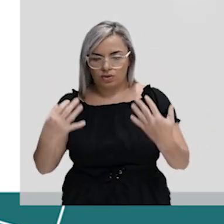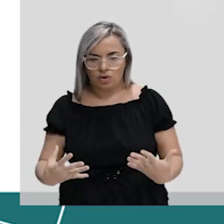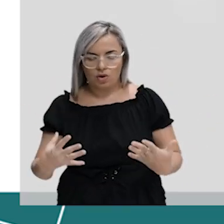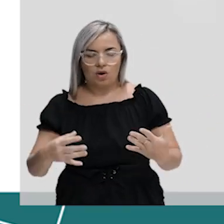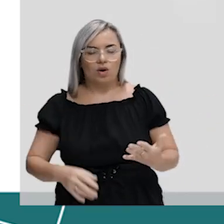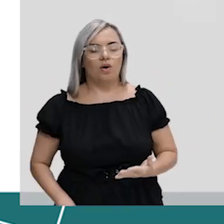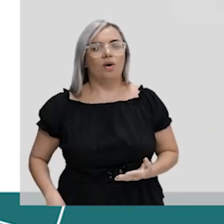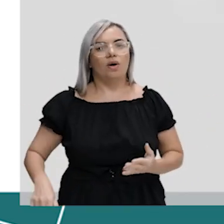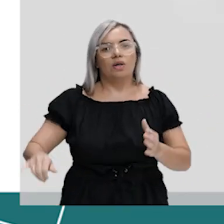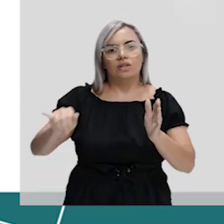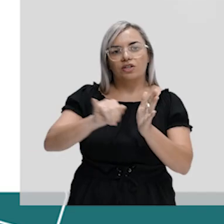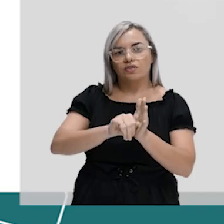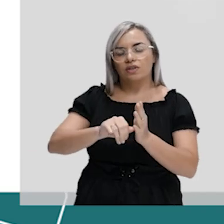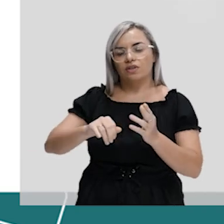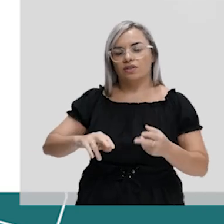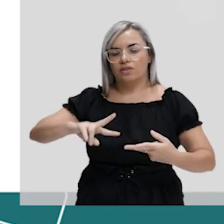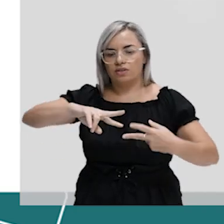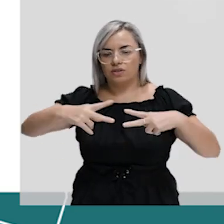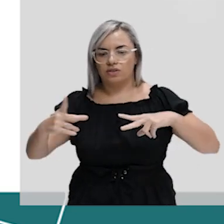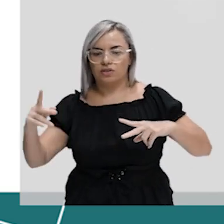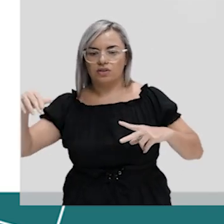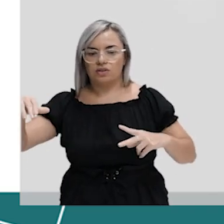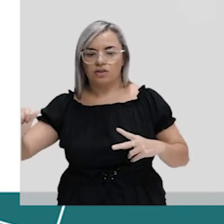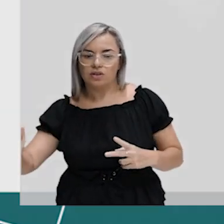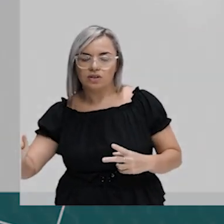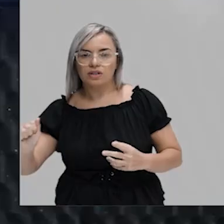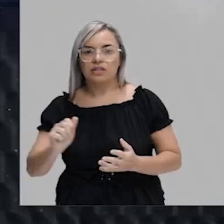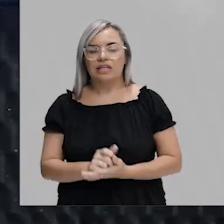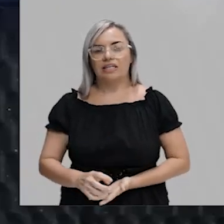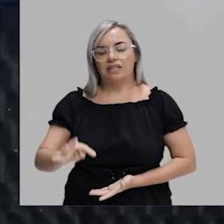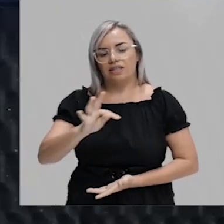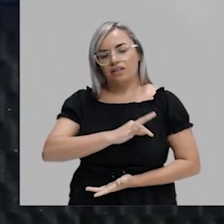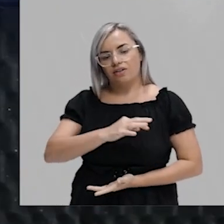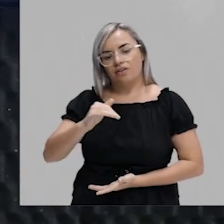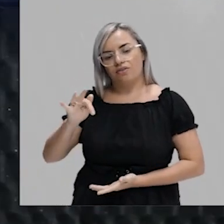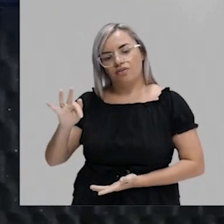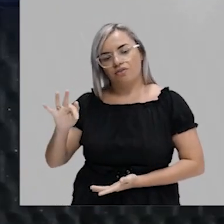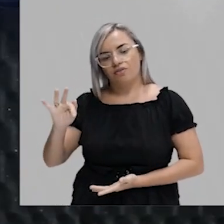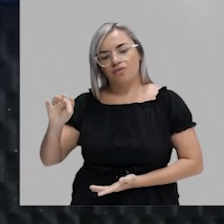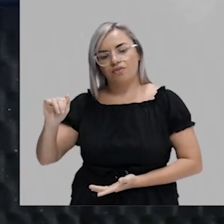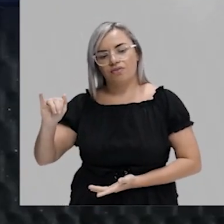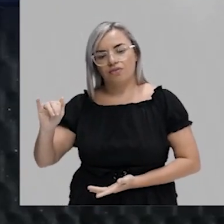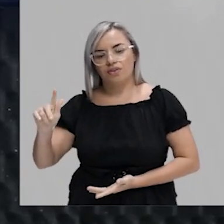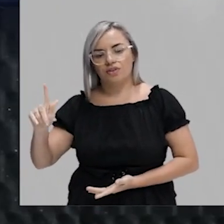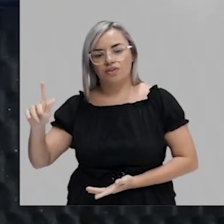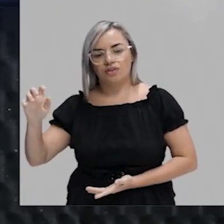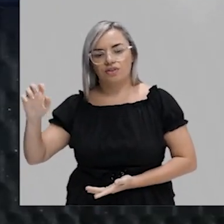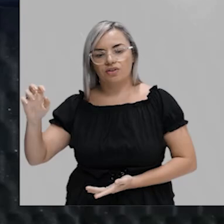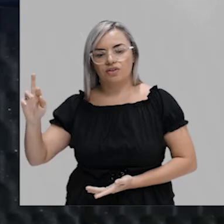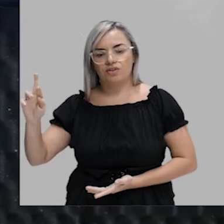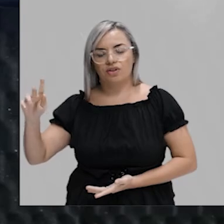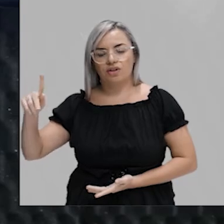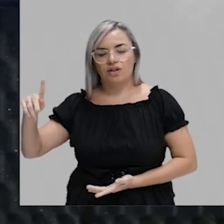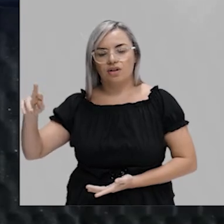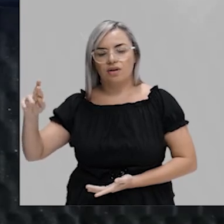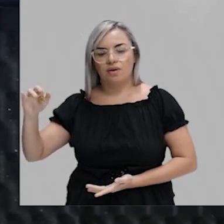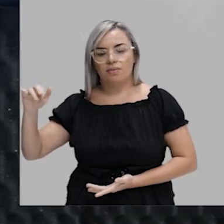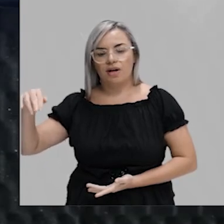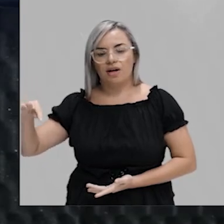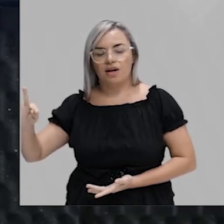importante, a gente vai falar da técnica chamada fingerprinting, tá? Que no inglês significa impressão